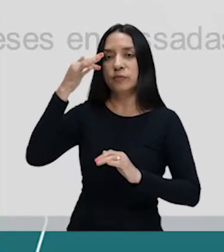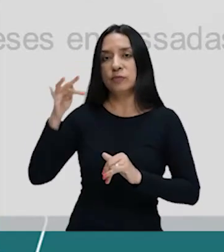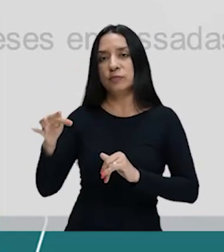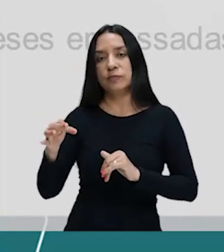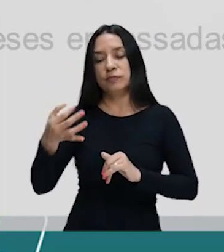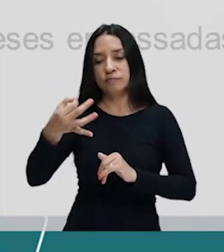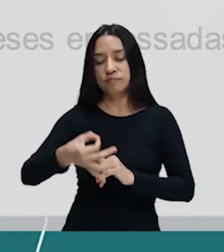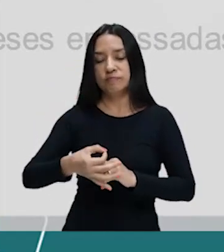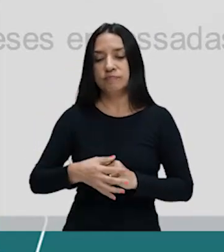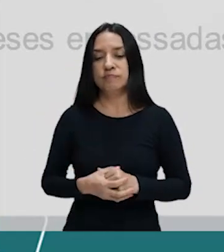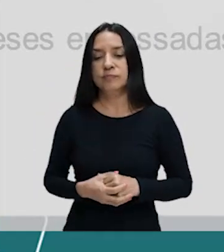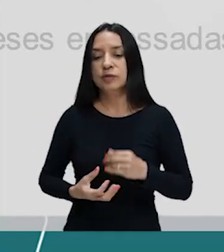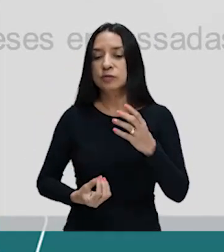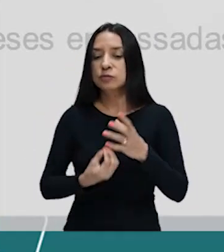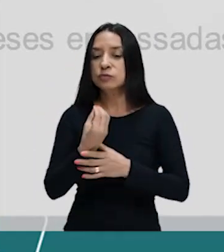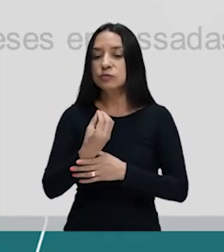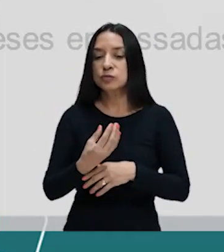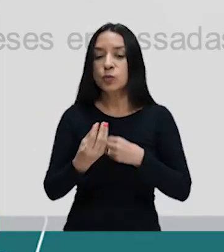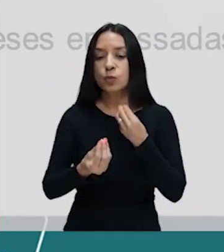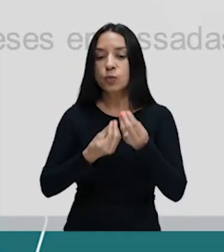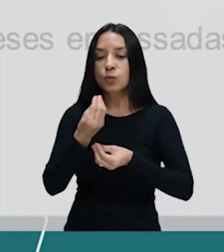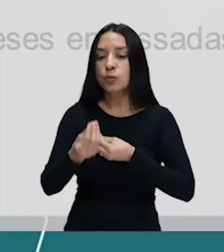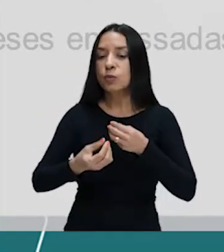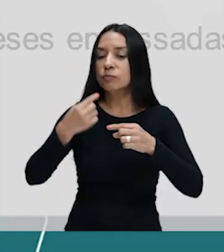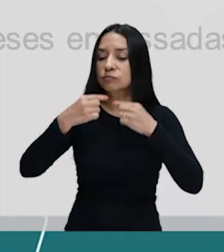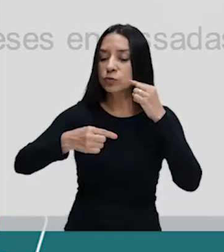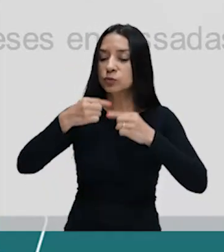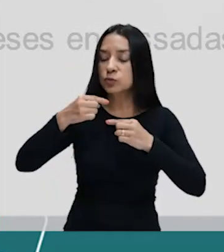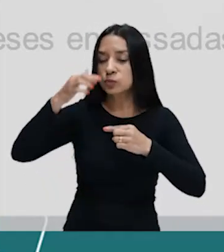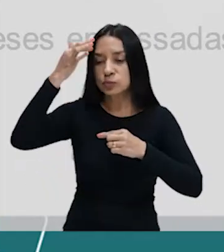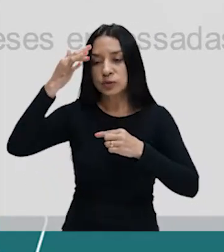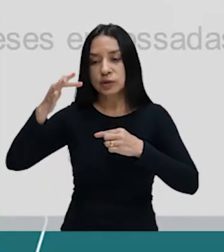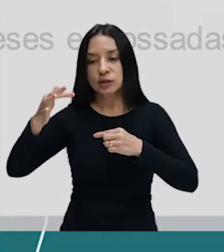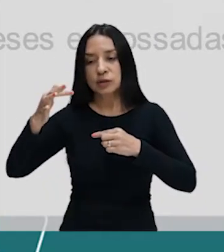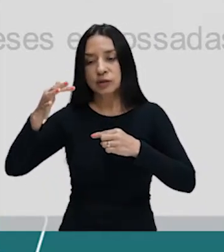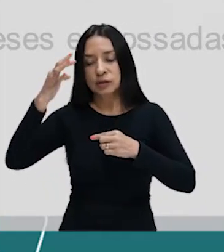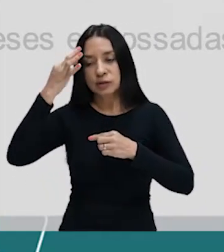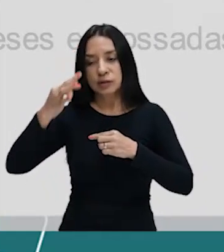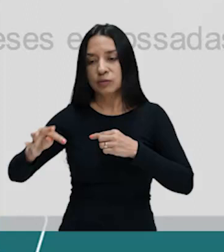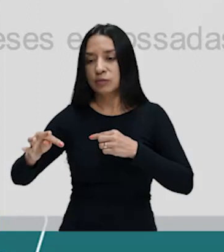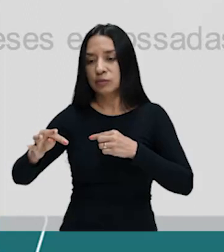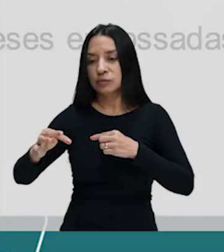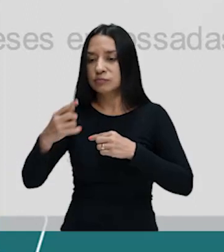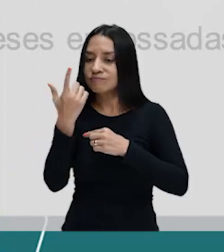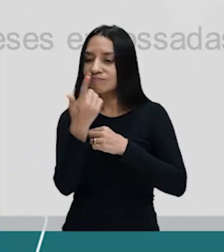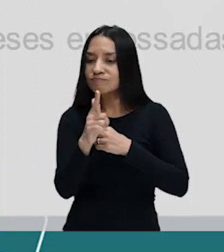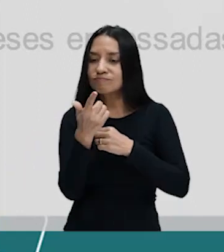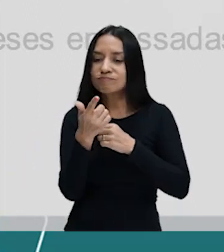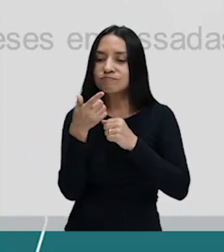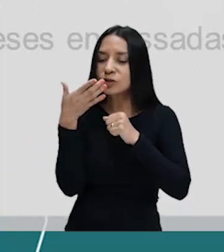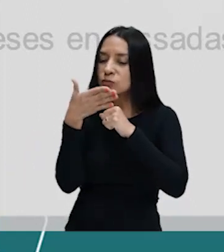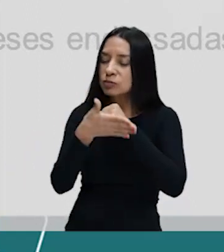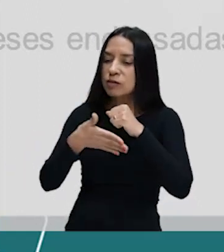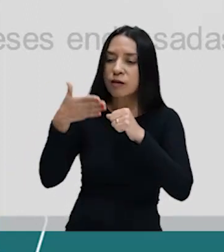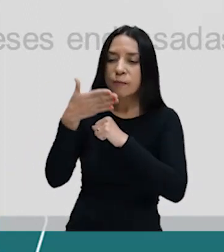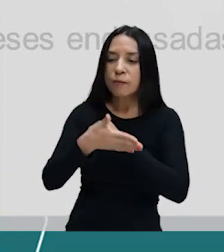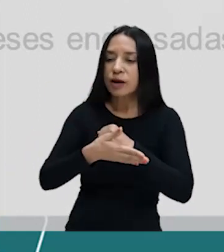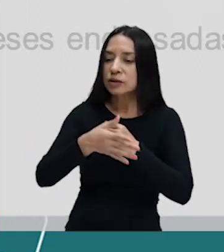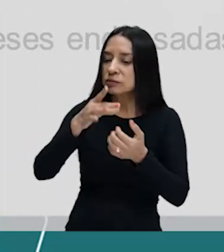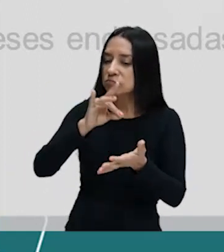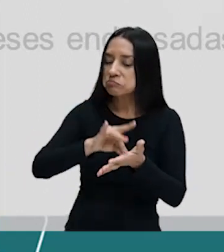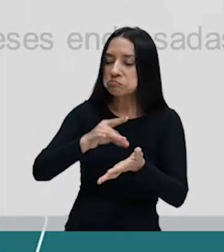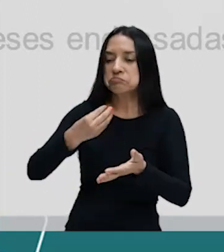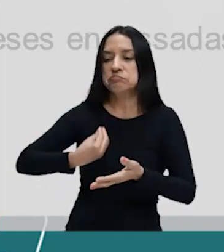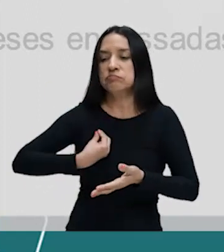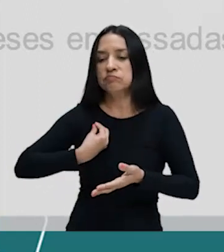vamos ver. Surgiu como discurso teórico? Sim. Sem embasamento na realidade? Aí não. Olha só. Os